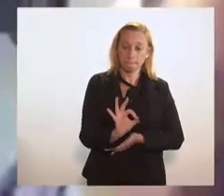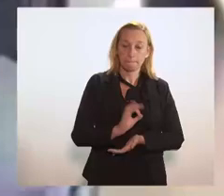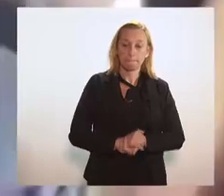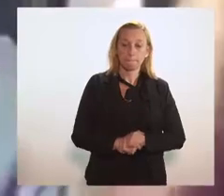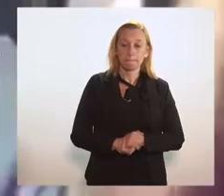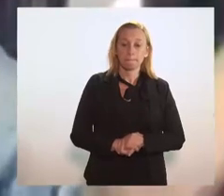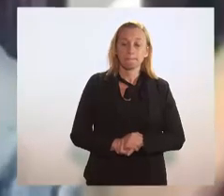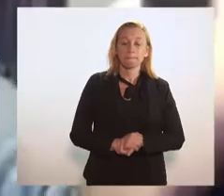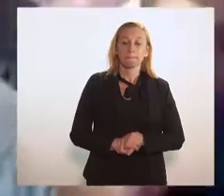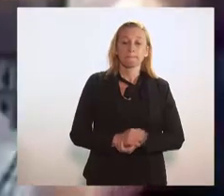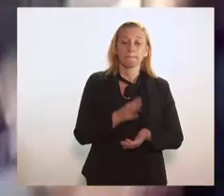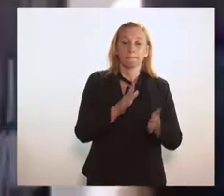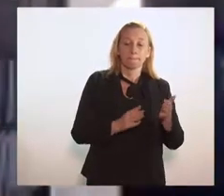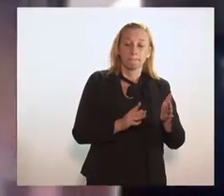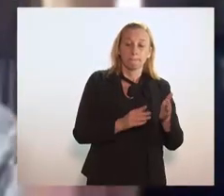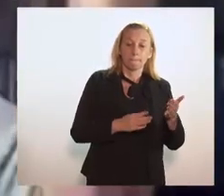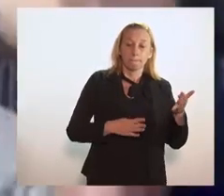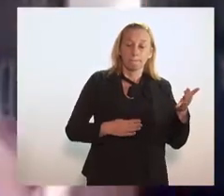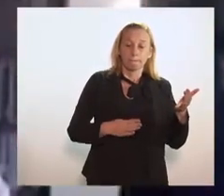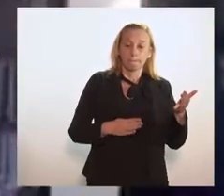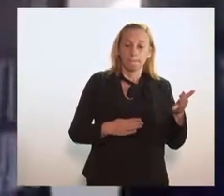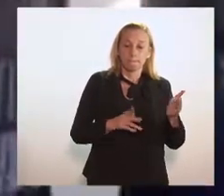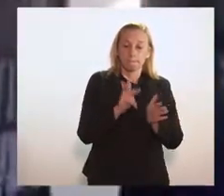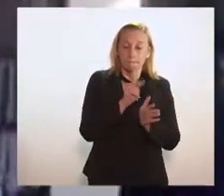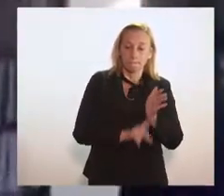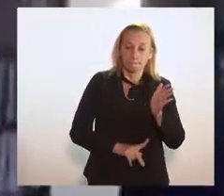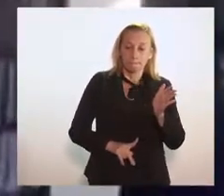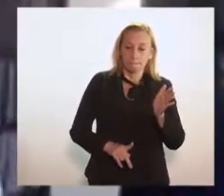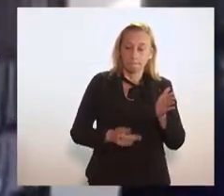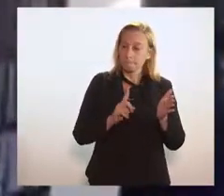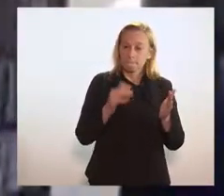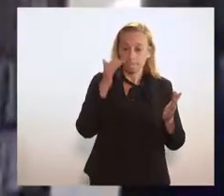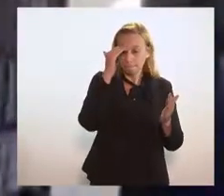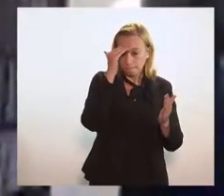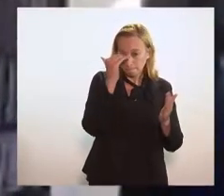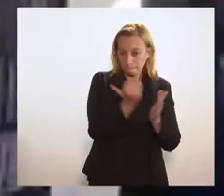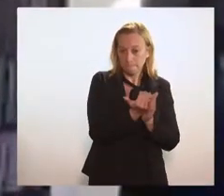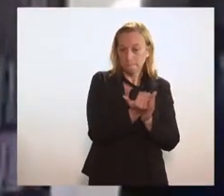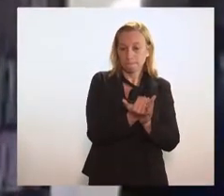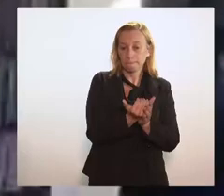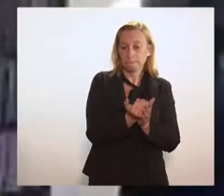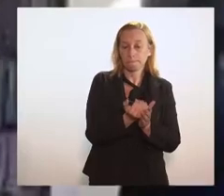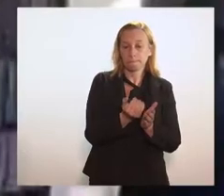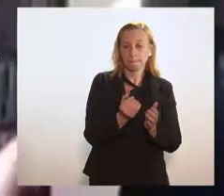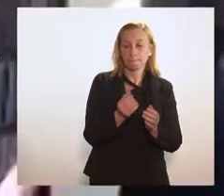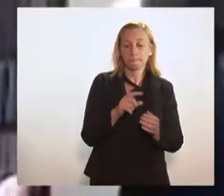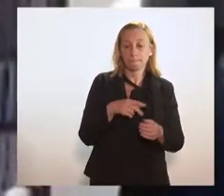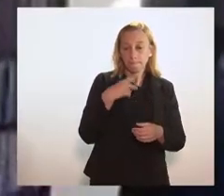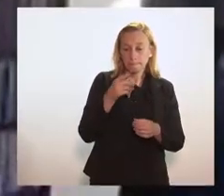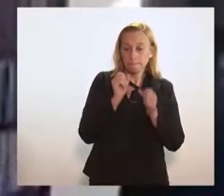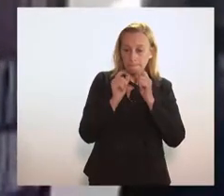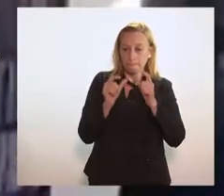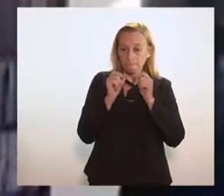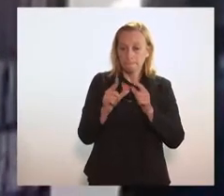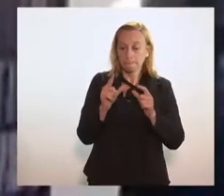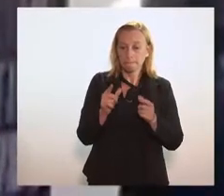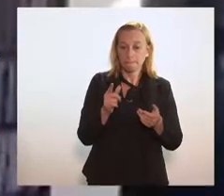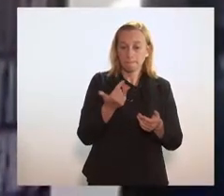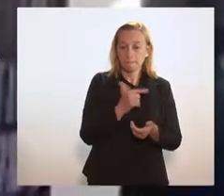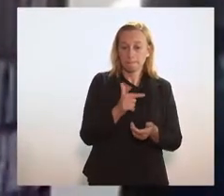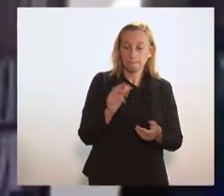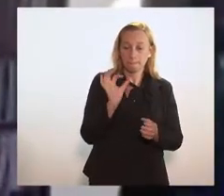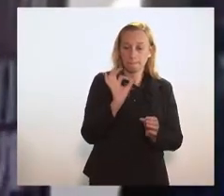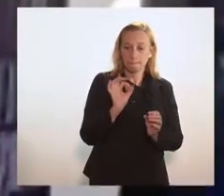Projetos sancionados não colocados em práticas, a gente tem reclamado isso, aquilo, não tem dado certo. Quer dizer, então nós vamos ficar só